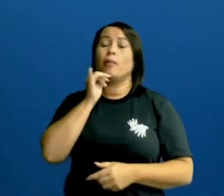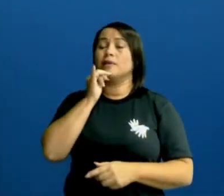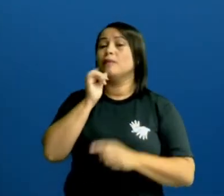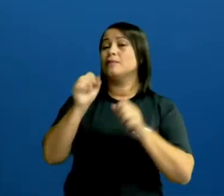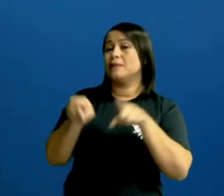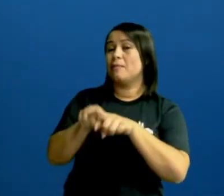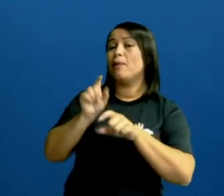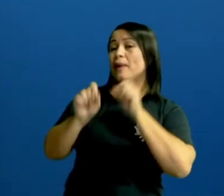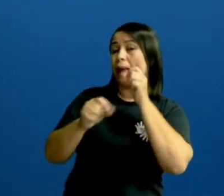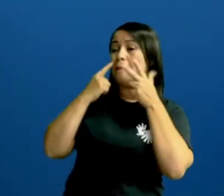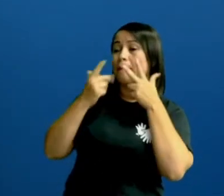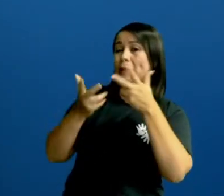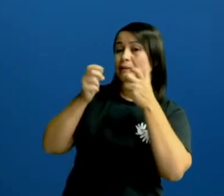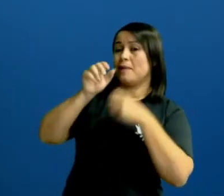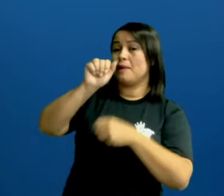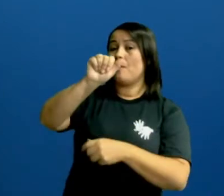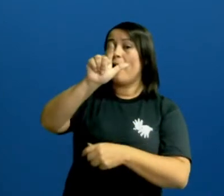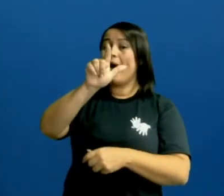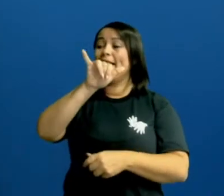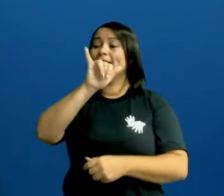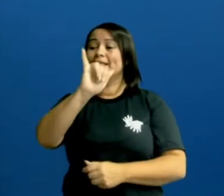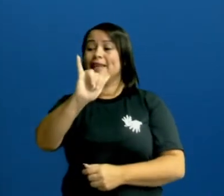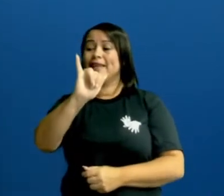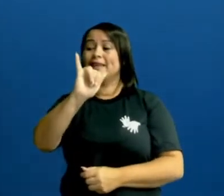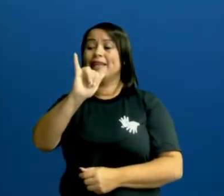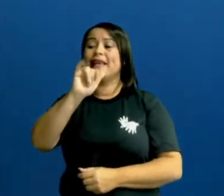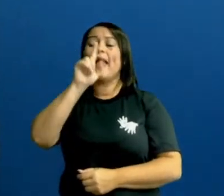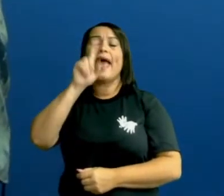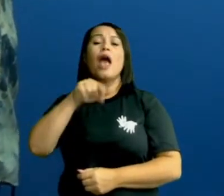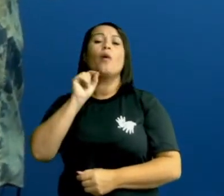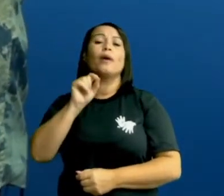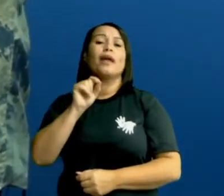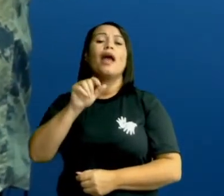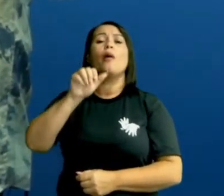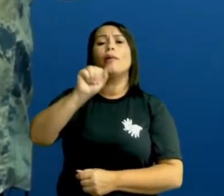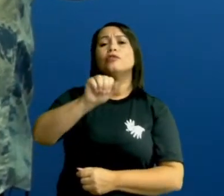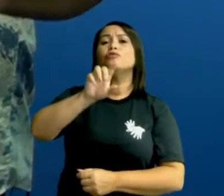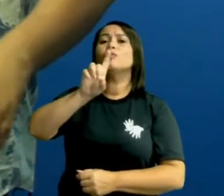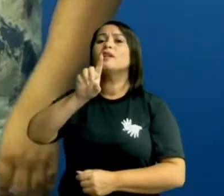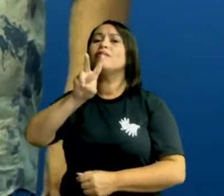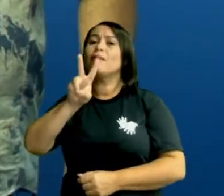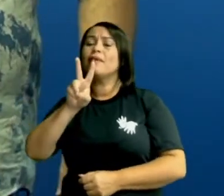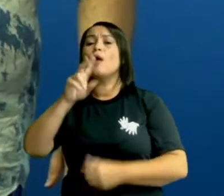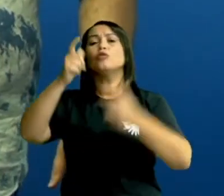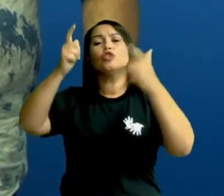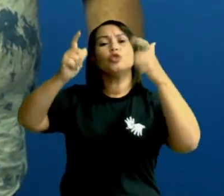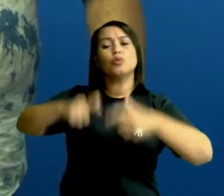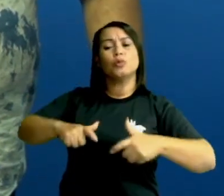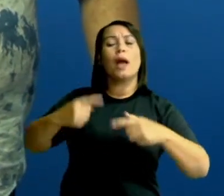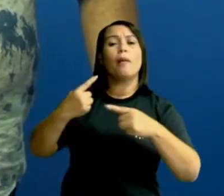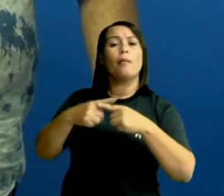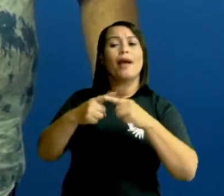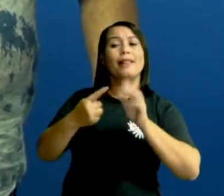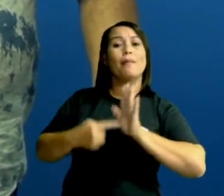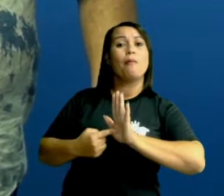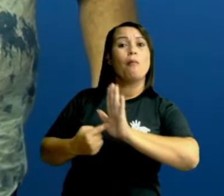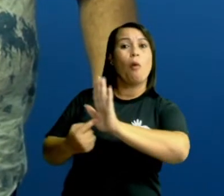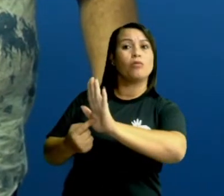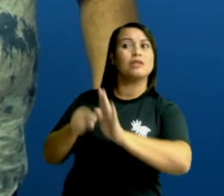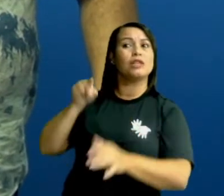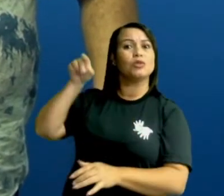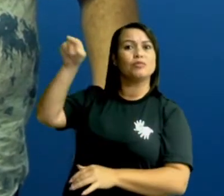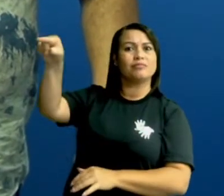podemos perceber que esse ali é um adjunto adverbial de lugar. Por quê? Ele está apontando, ele